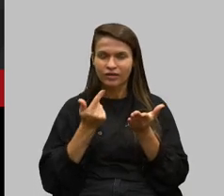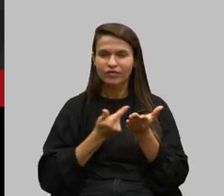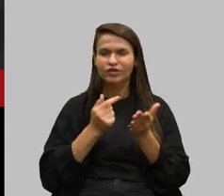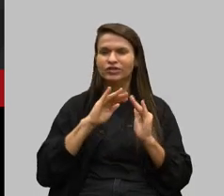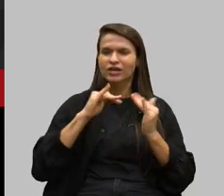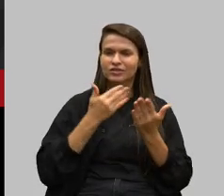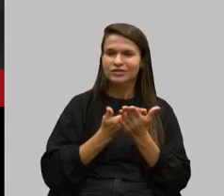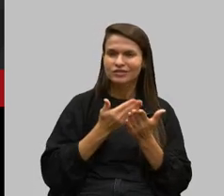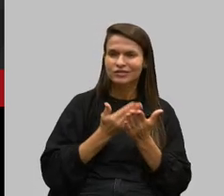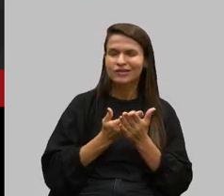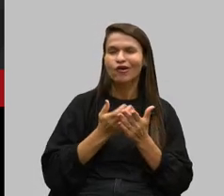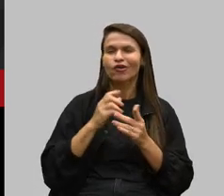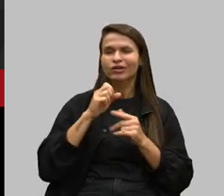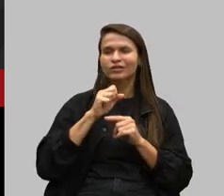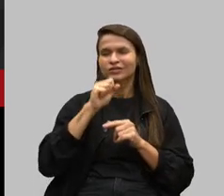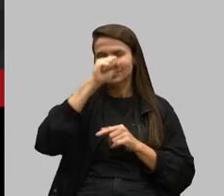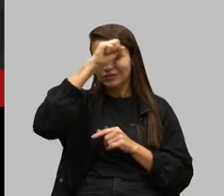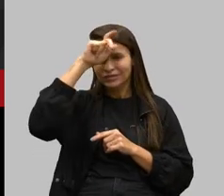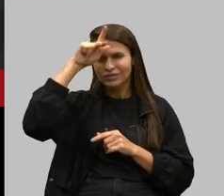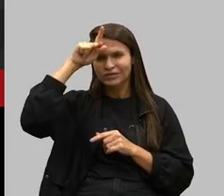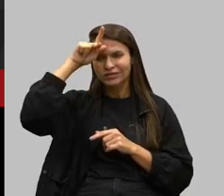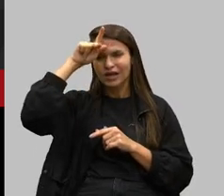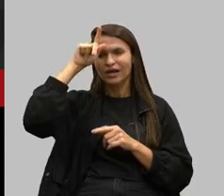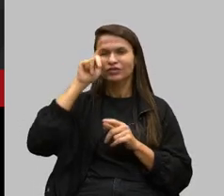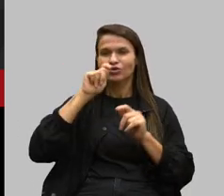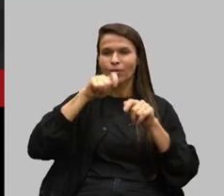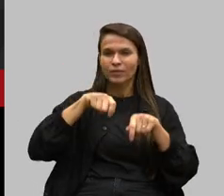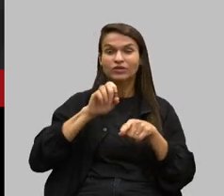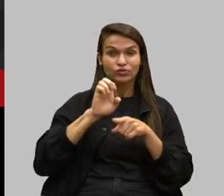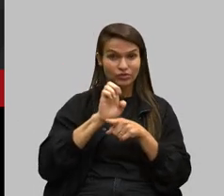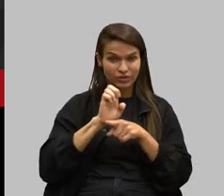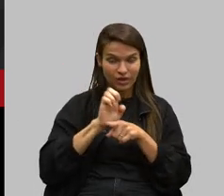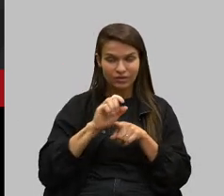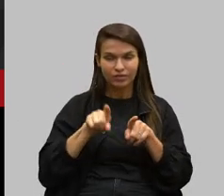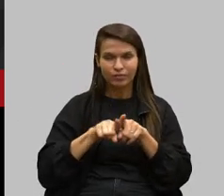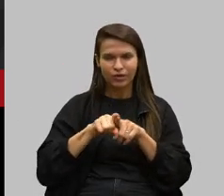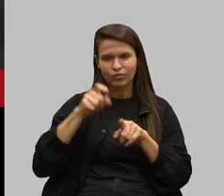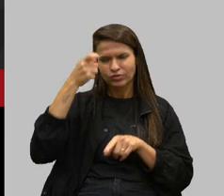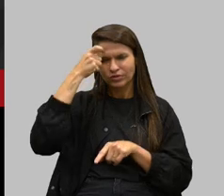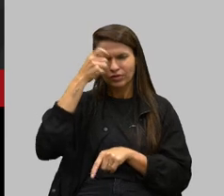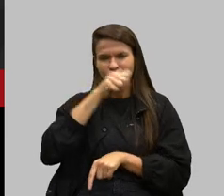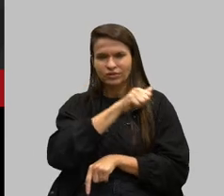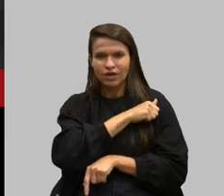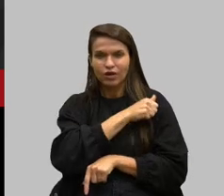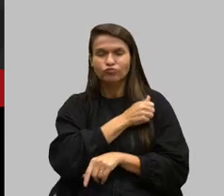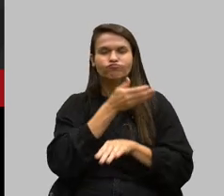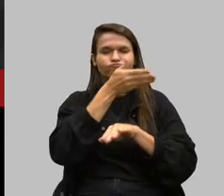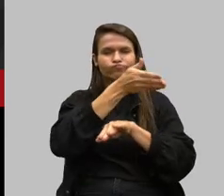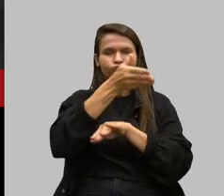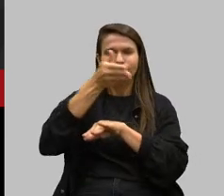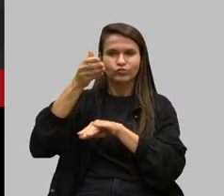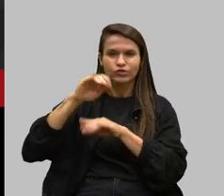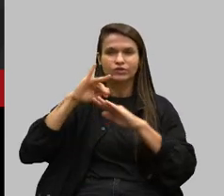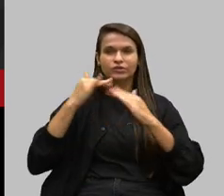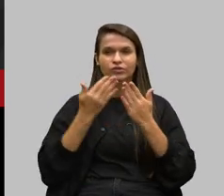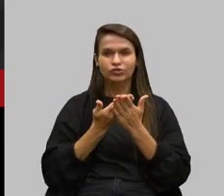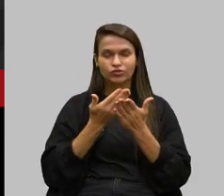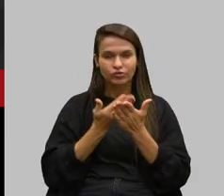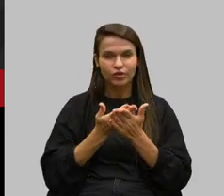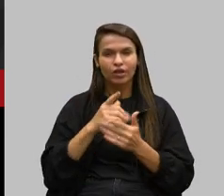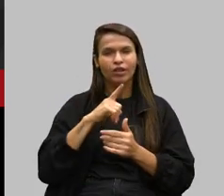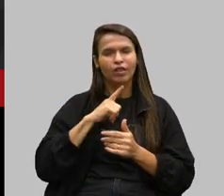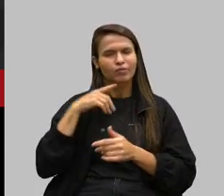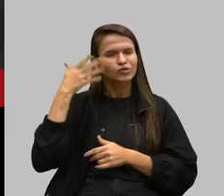escolas estaduais eh de competência do estado para conscientizar os alunos fomos às escolas demos